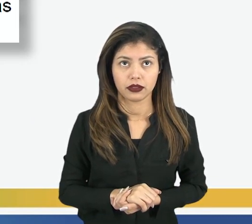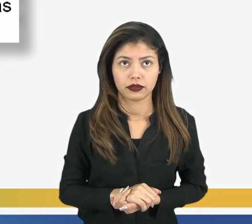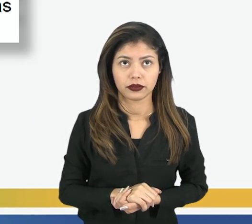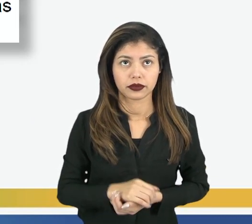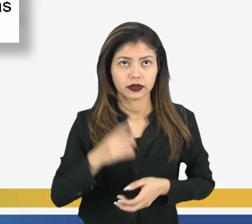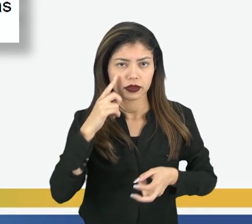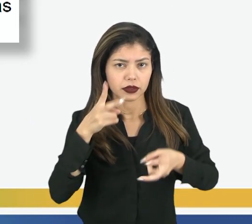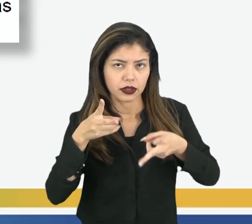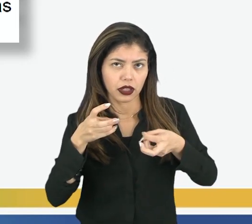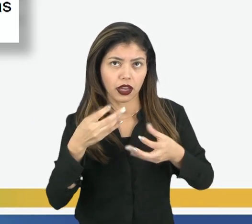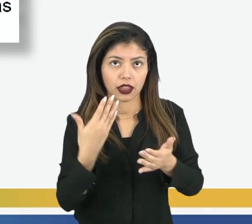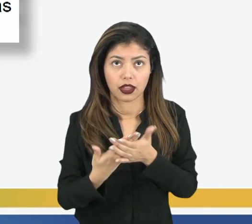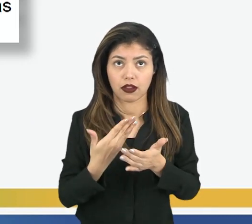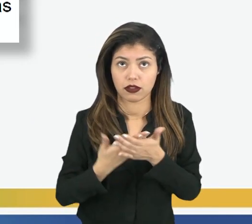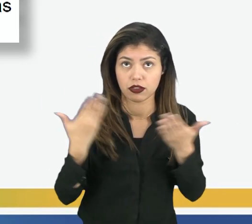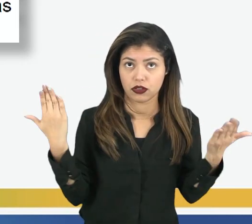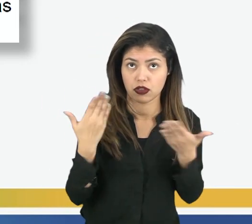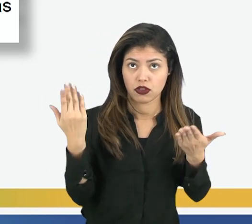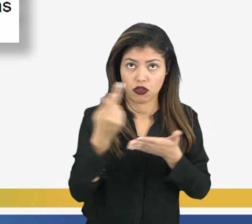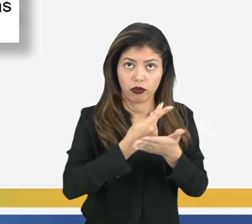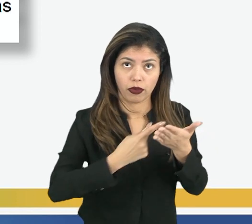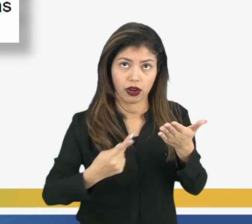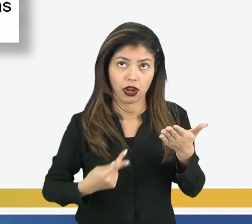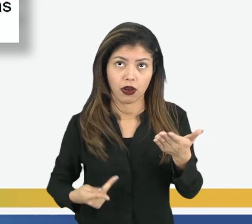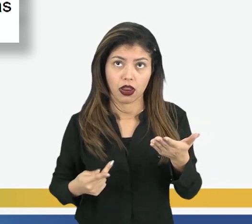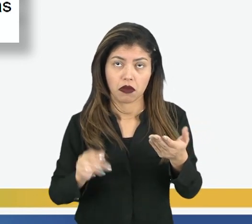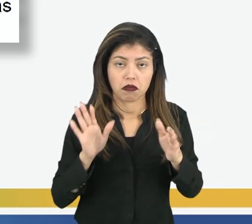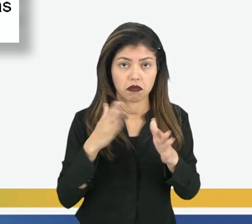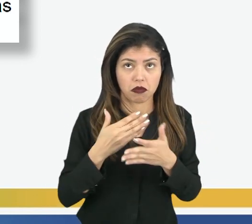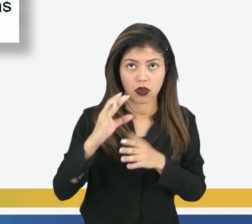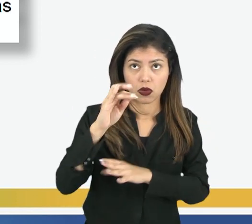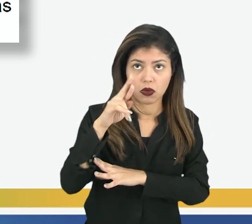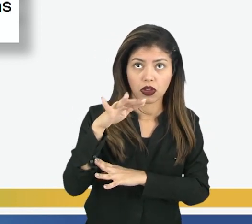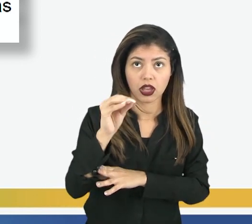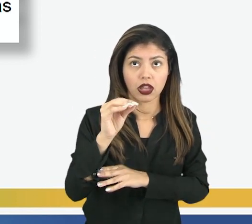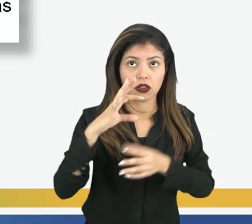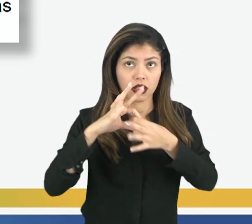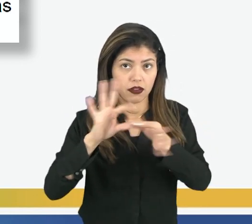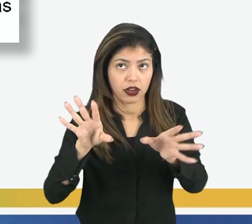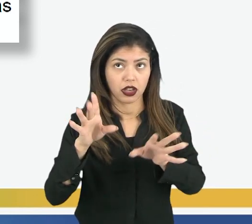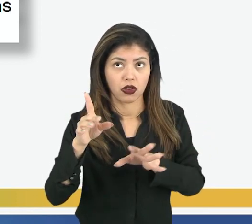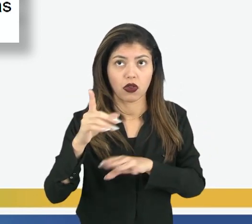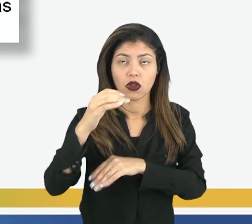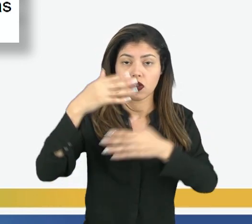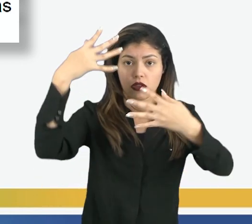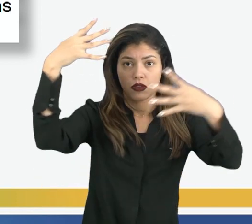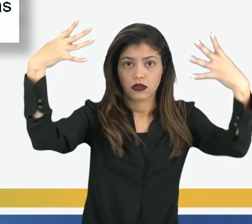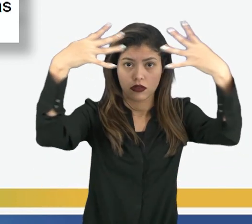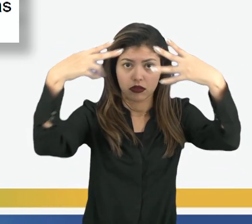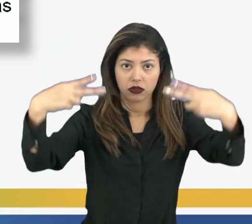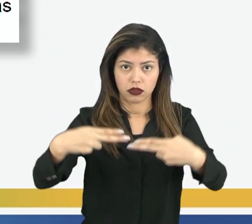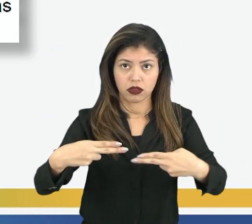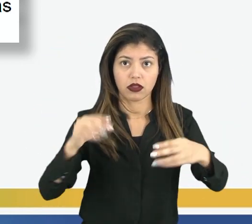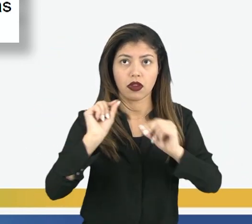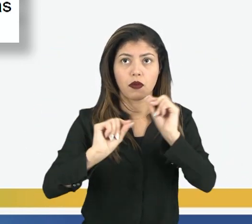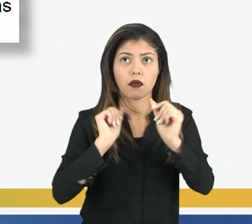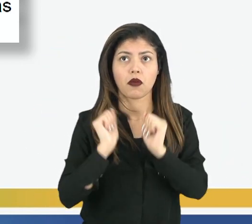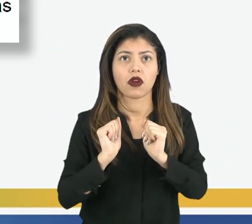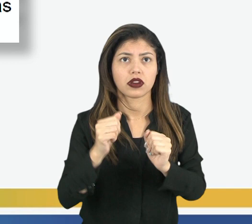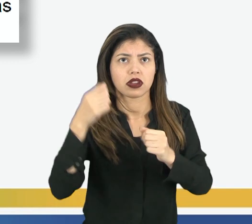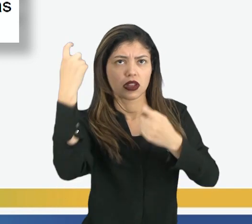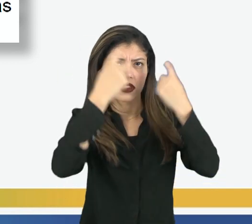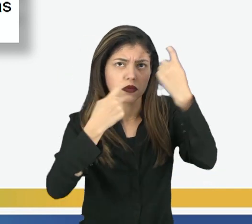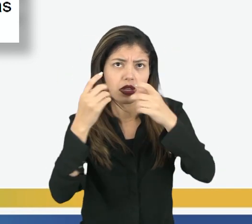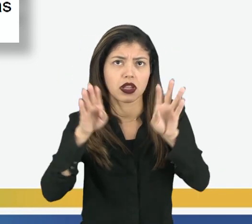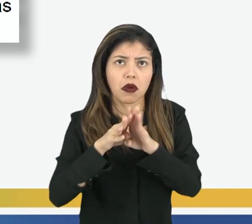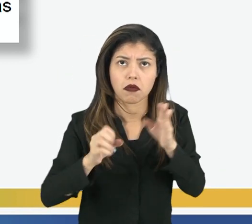Nós percebemos na aula de hoje que um poema, seja ele concreto, livre ou soneto, pode expressar muito